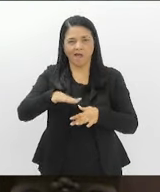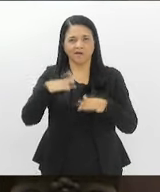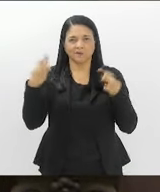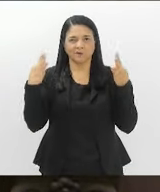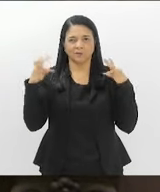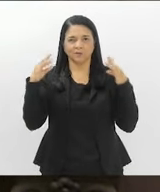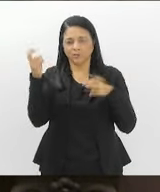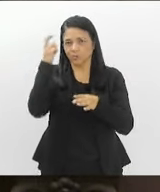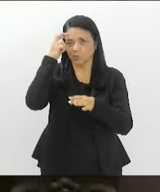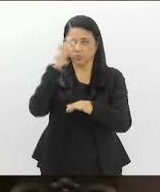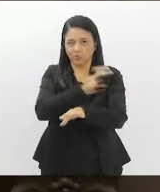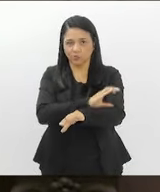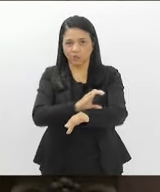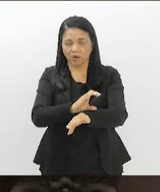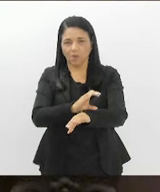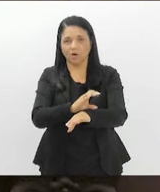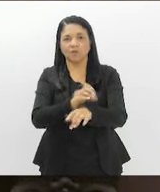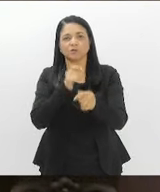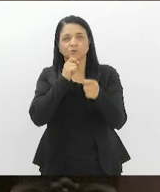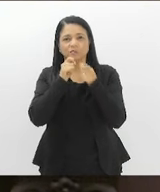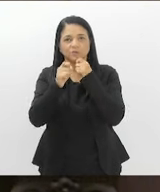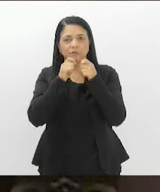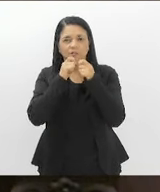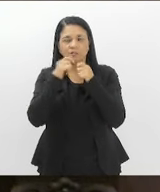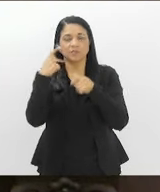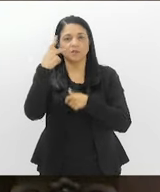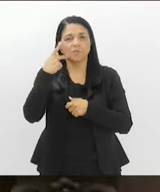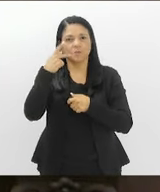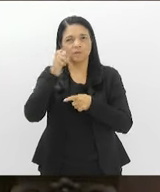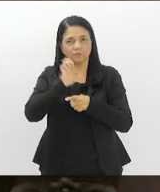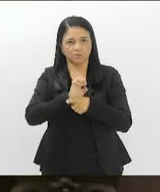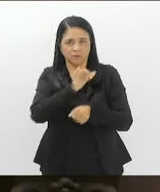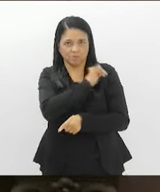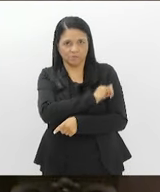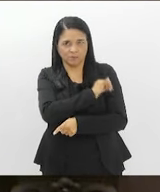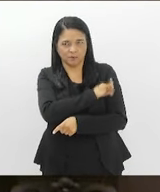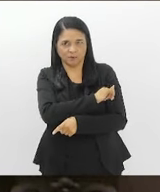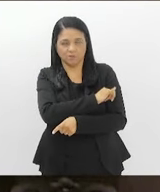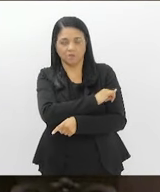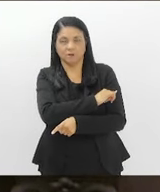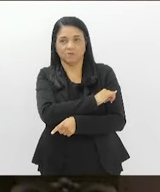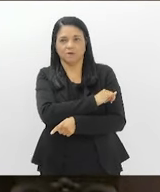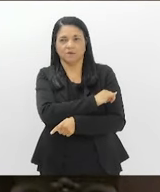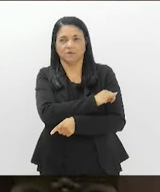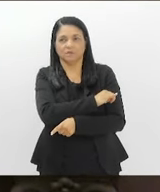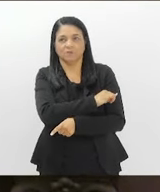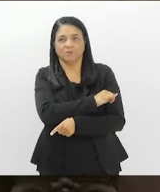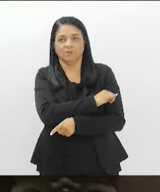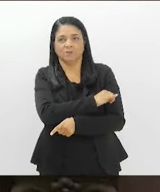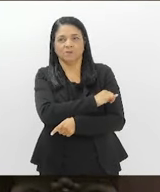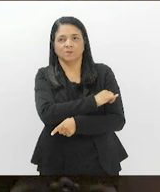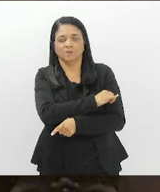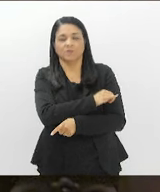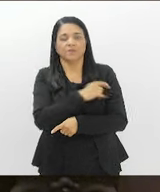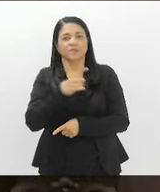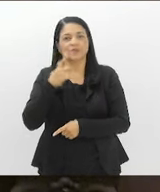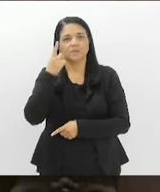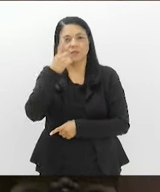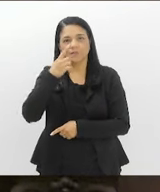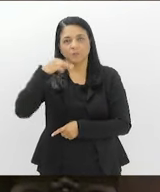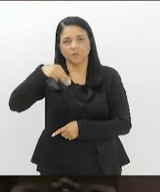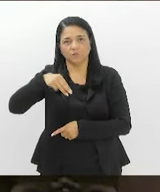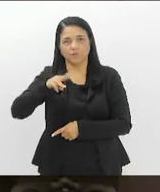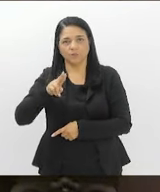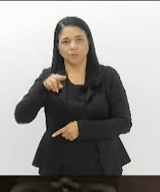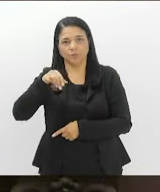cultural, jornalística e política do nosso Estado. Por favor, deputado Munir Neto,